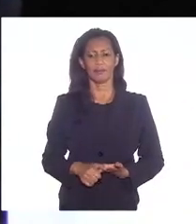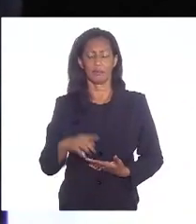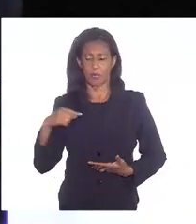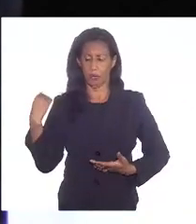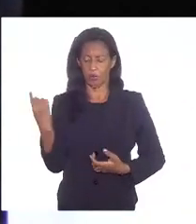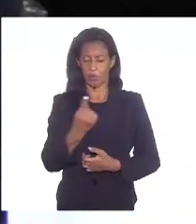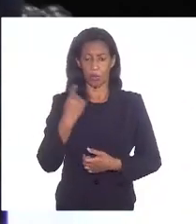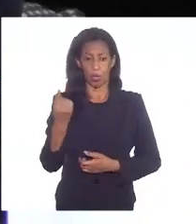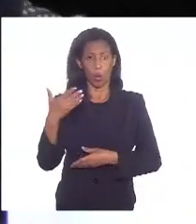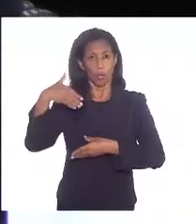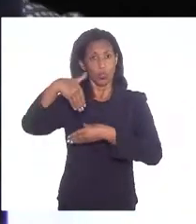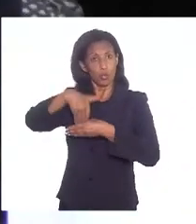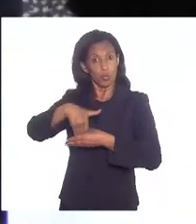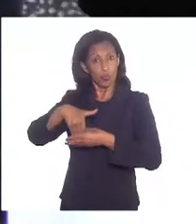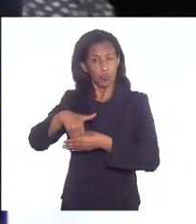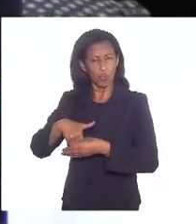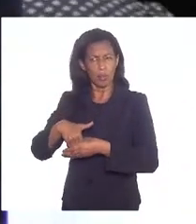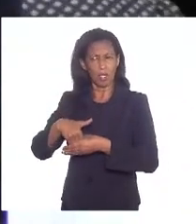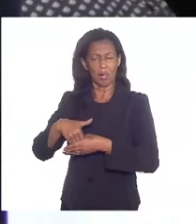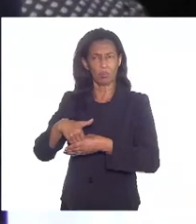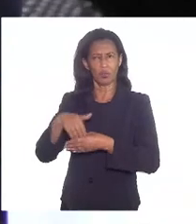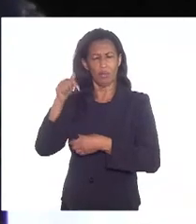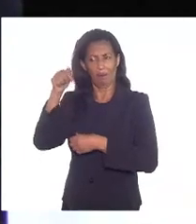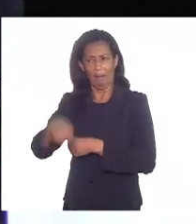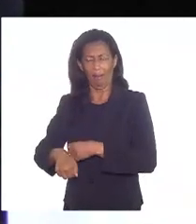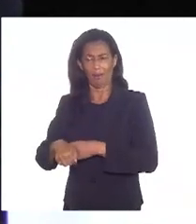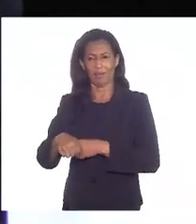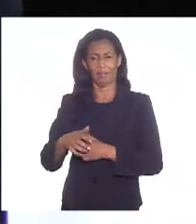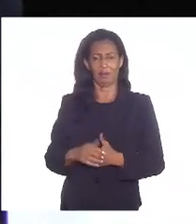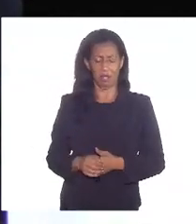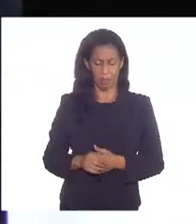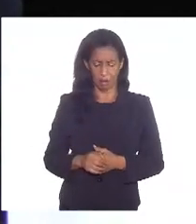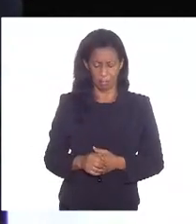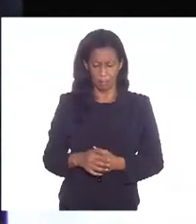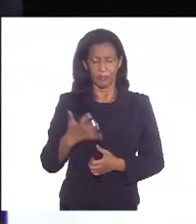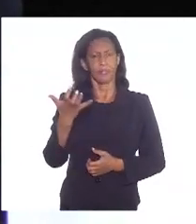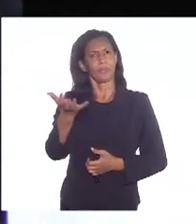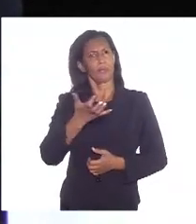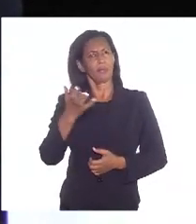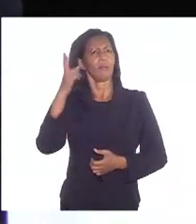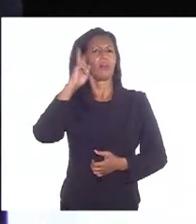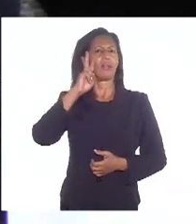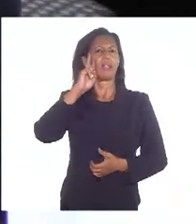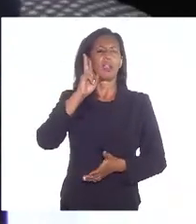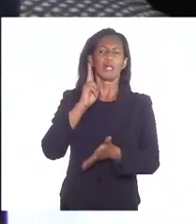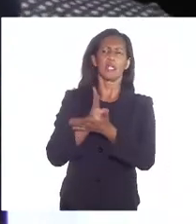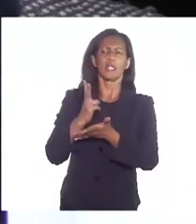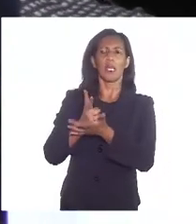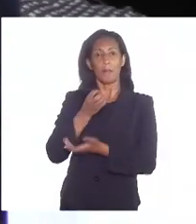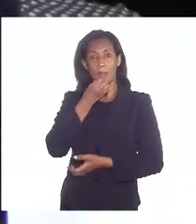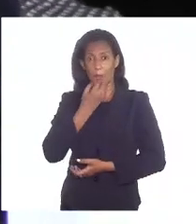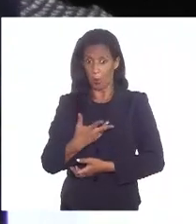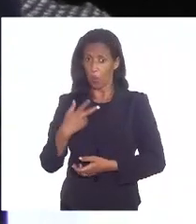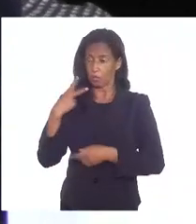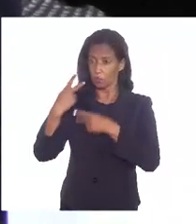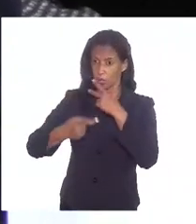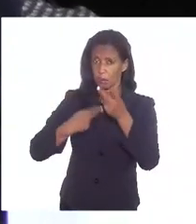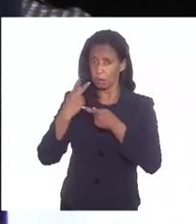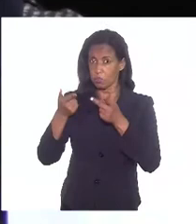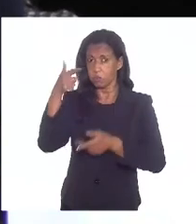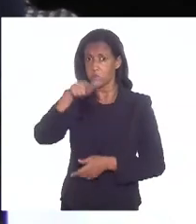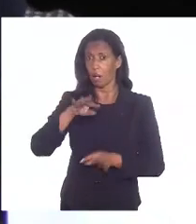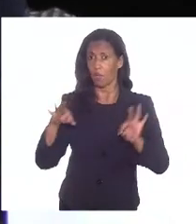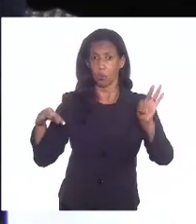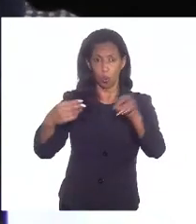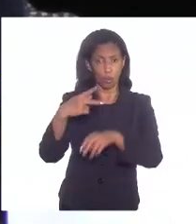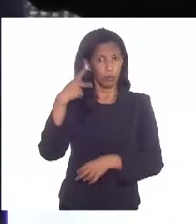Nós votamos coisas aqui, e aí quero lembrar, sempre bom que se diga, para todos os